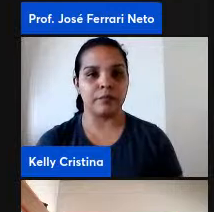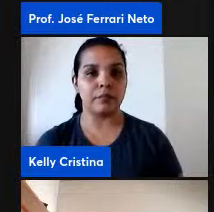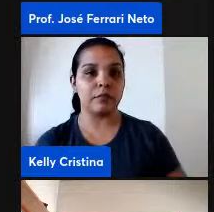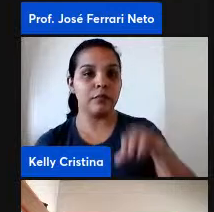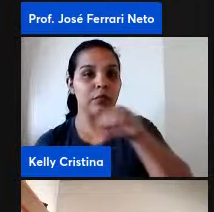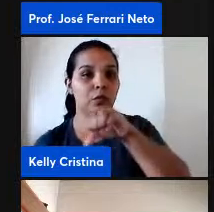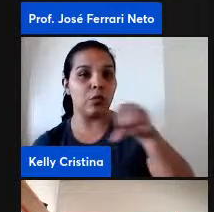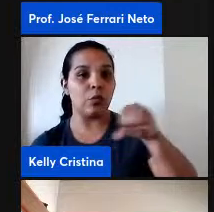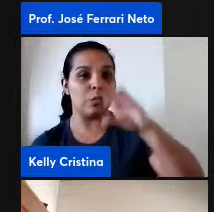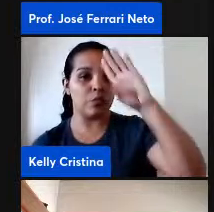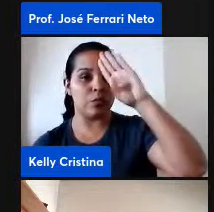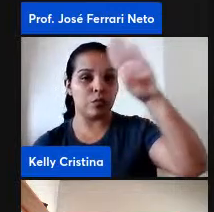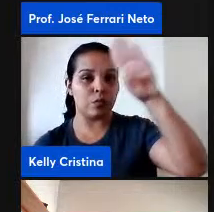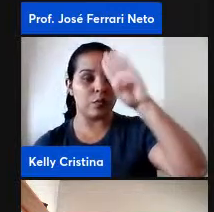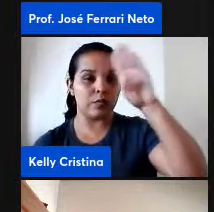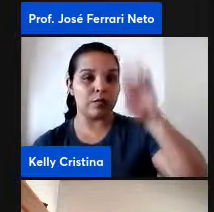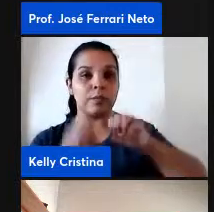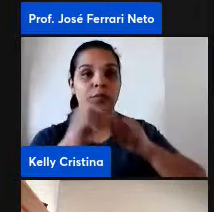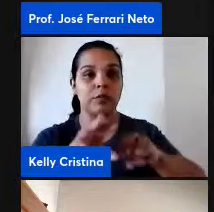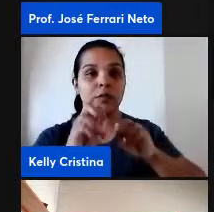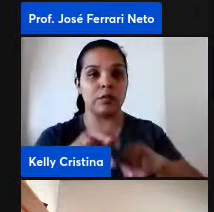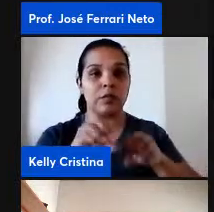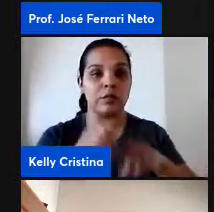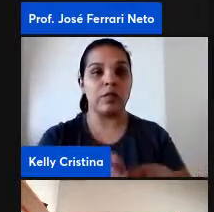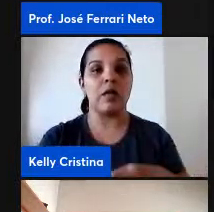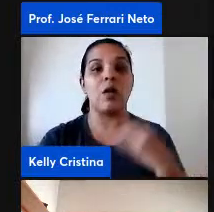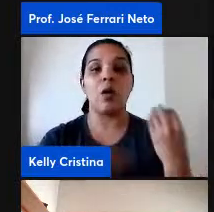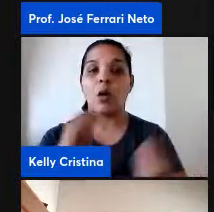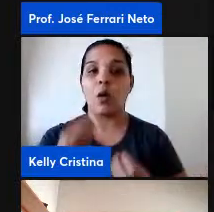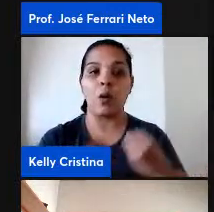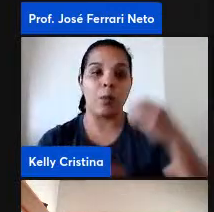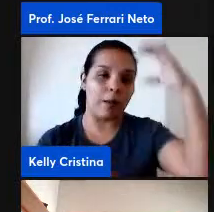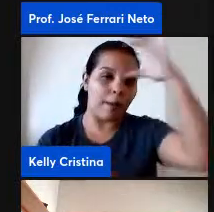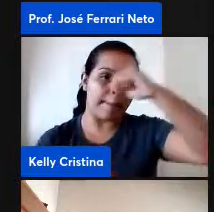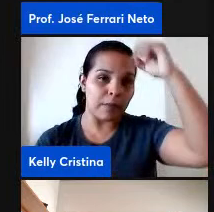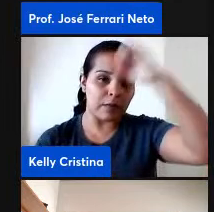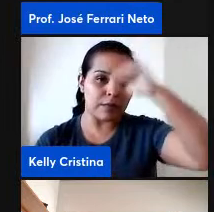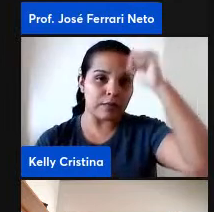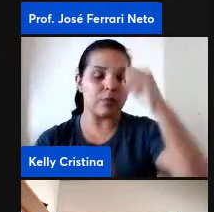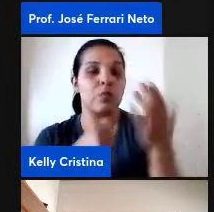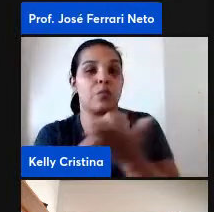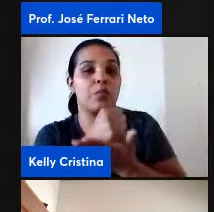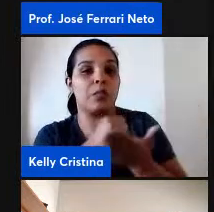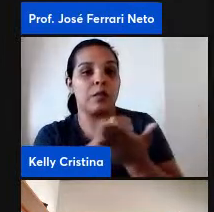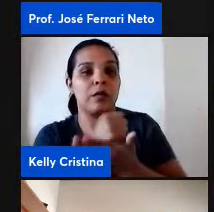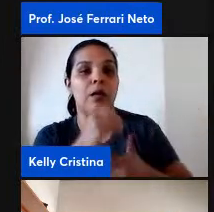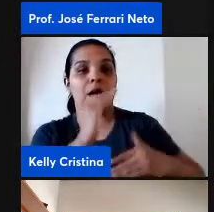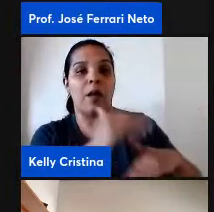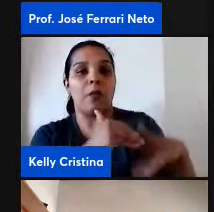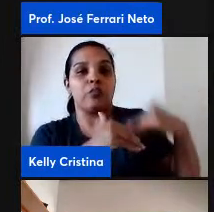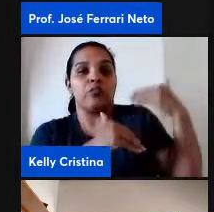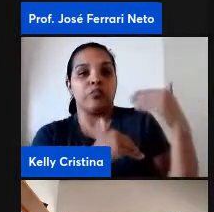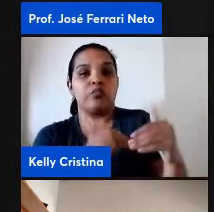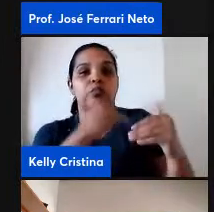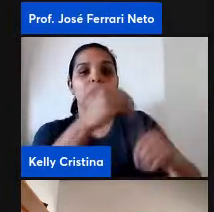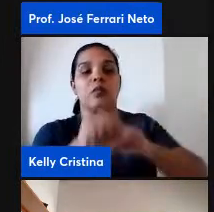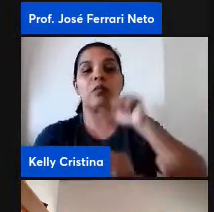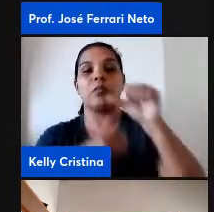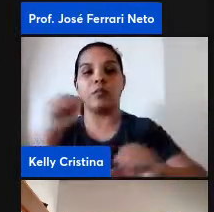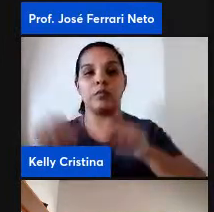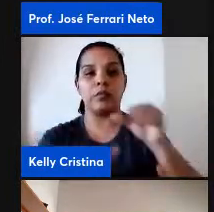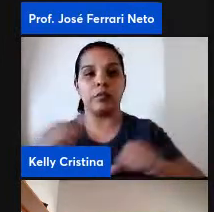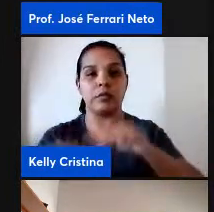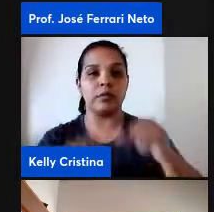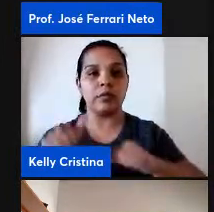princípio de ensino. Como aprendemos a partir de uma base que vai aos poucos se modificando, é crucial